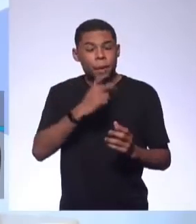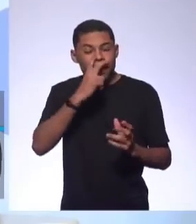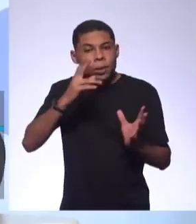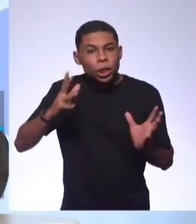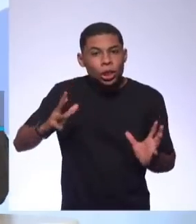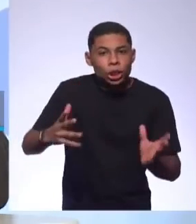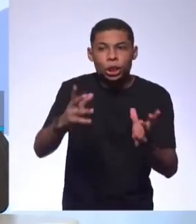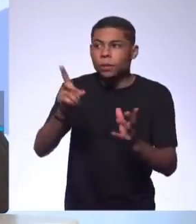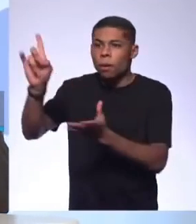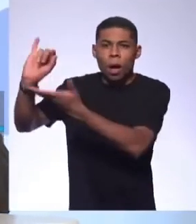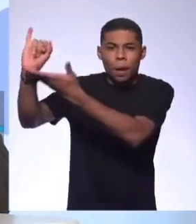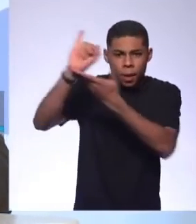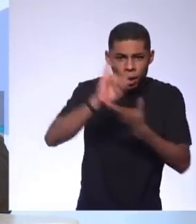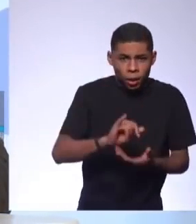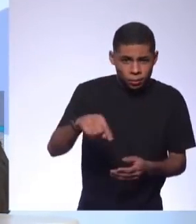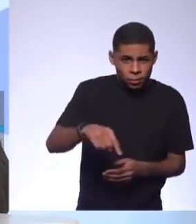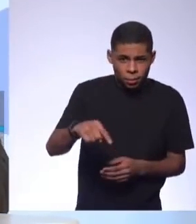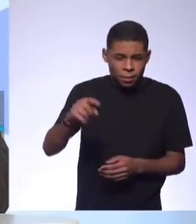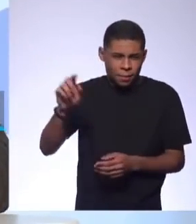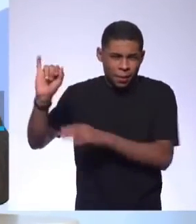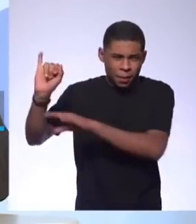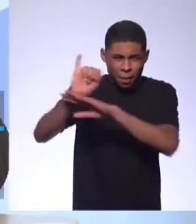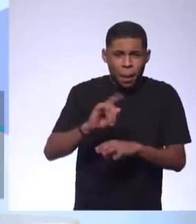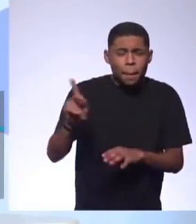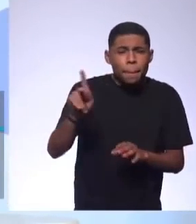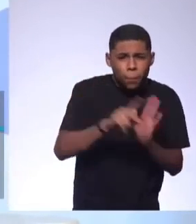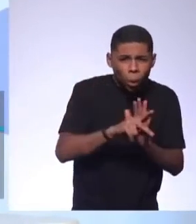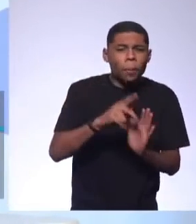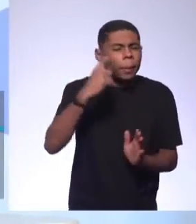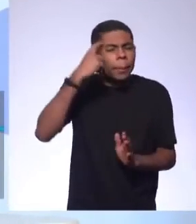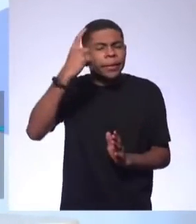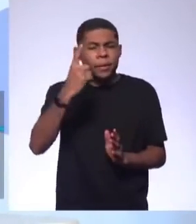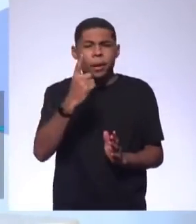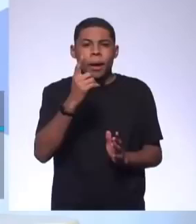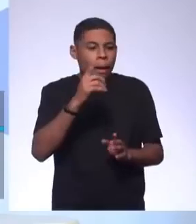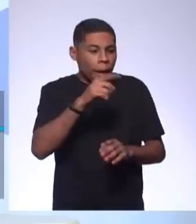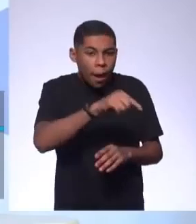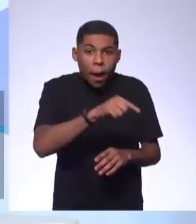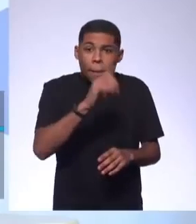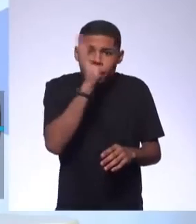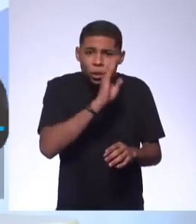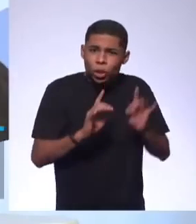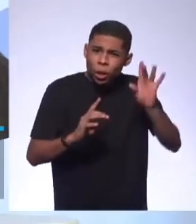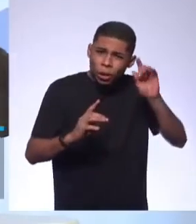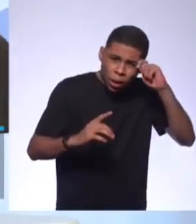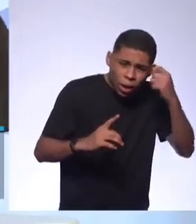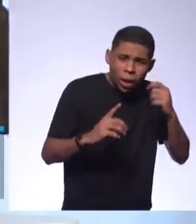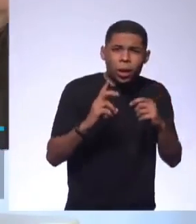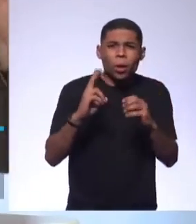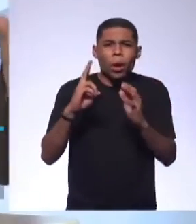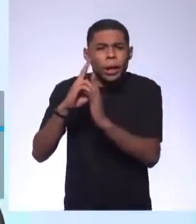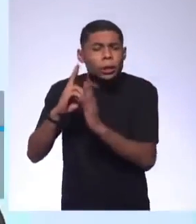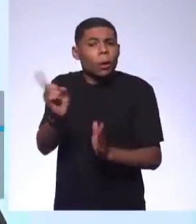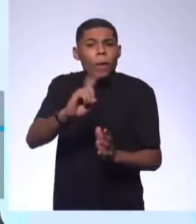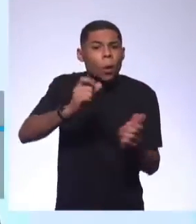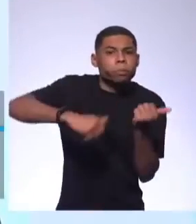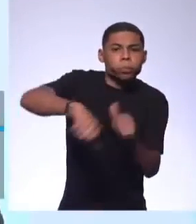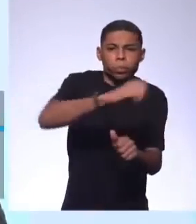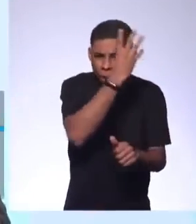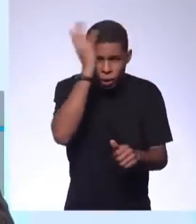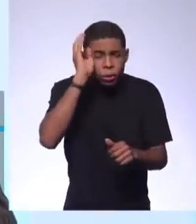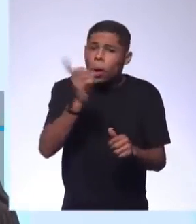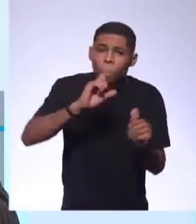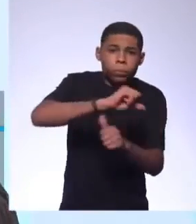de imigrantes para vir para o Brasil com a ideia de embranquecimento do povo brasileiro, né? Os imigrantes saíram das